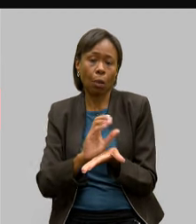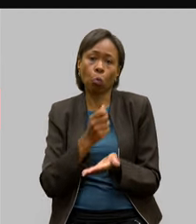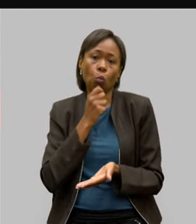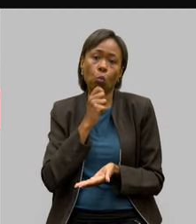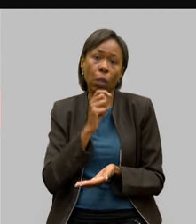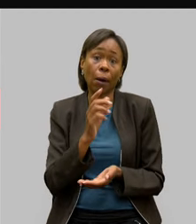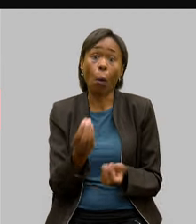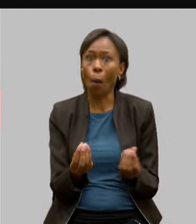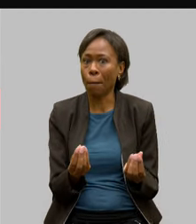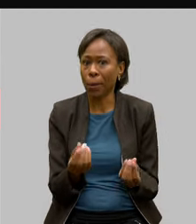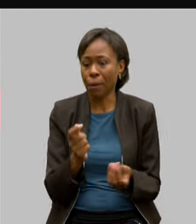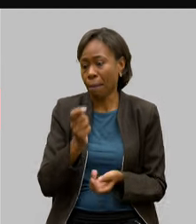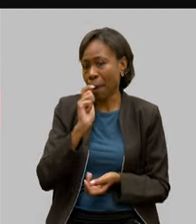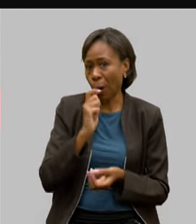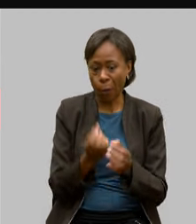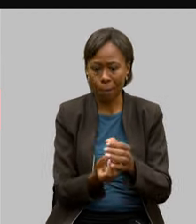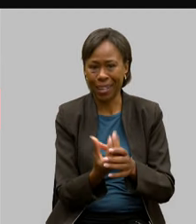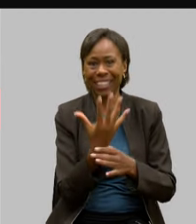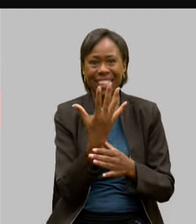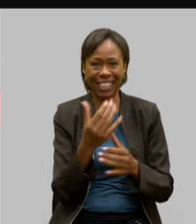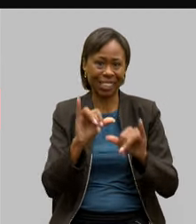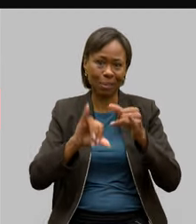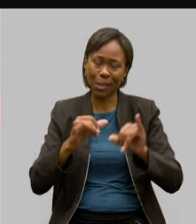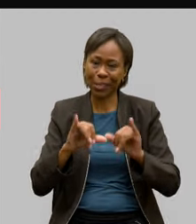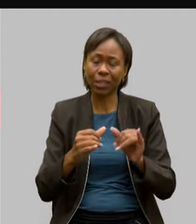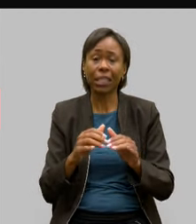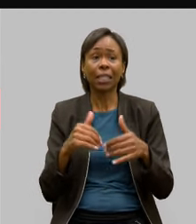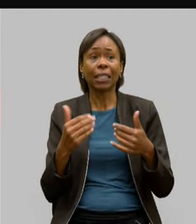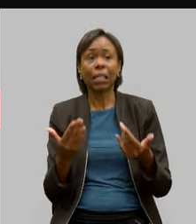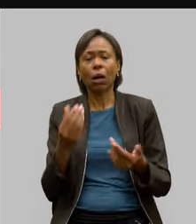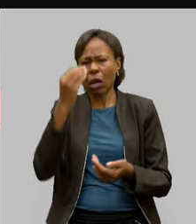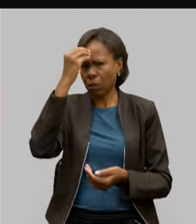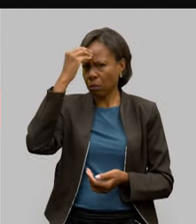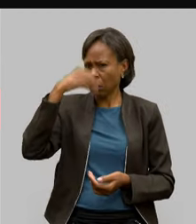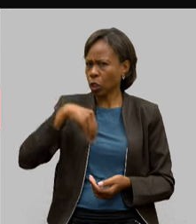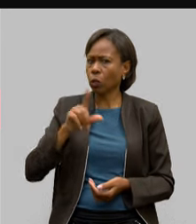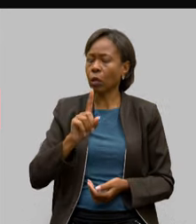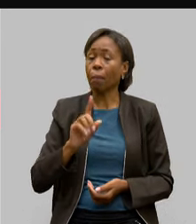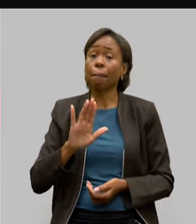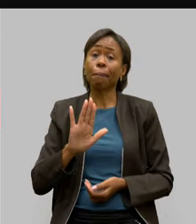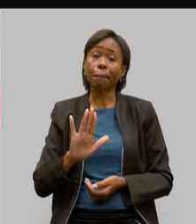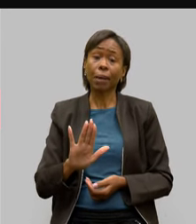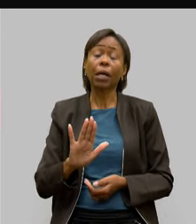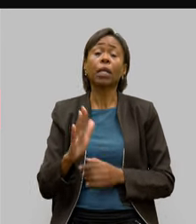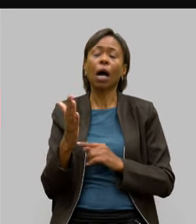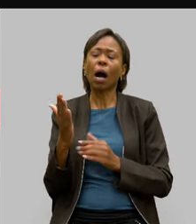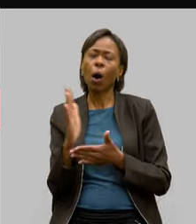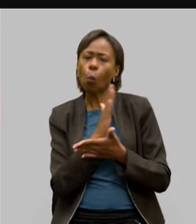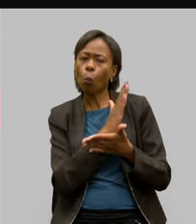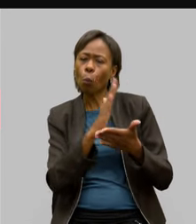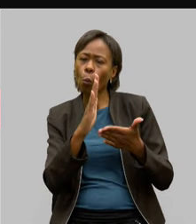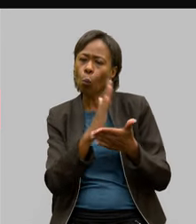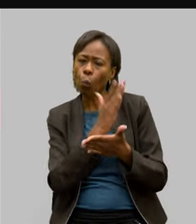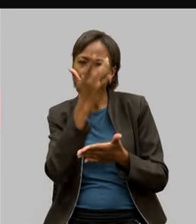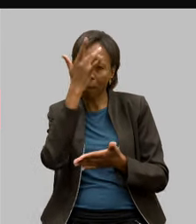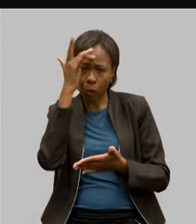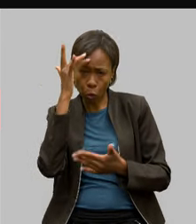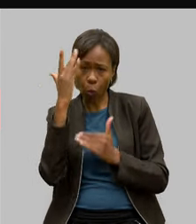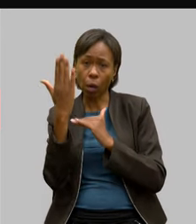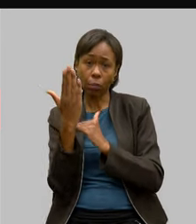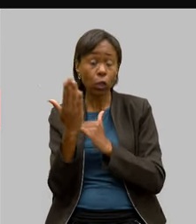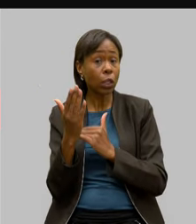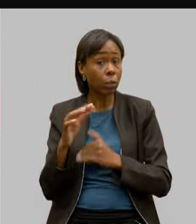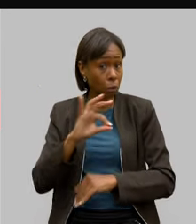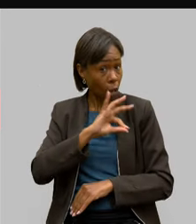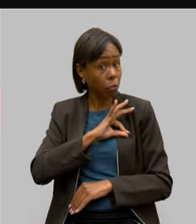no laboratório e por ironia do destino né Não fui preso mas eu tive auxílio de algumas pessoas da Polícia